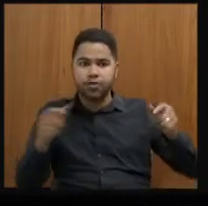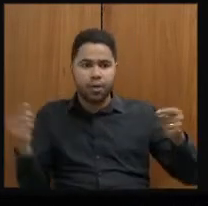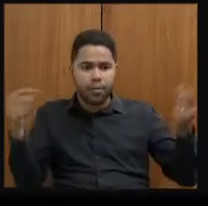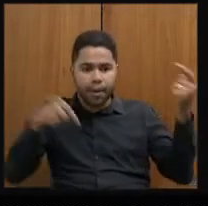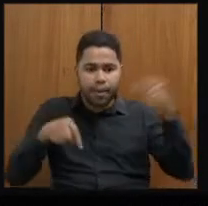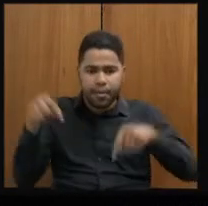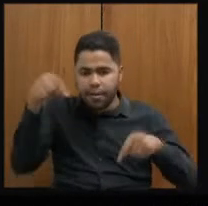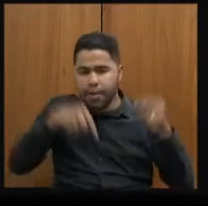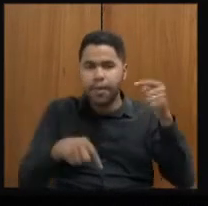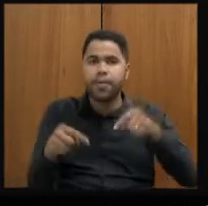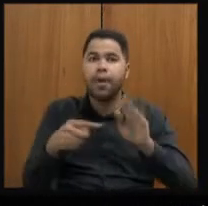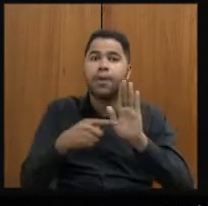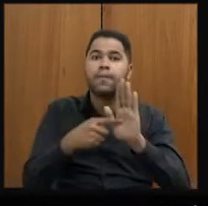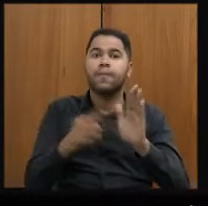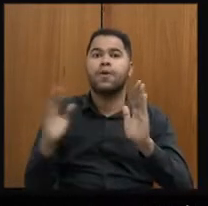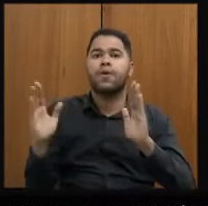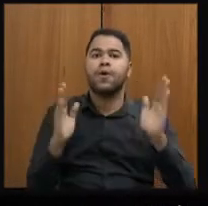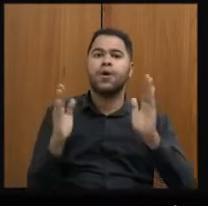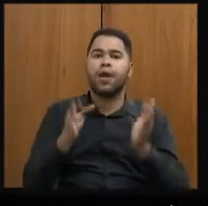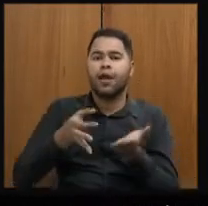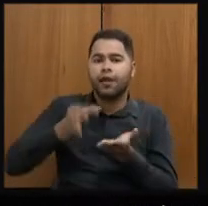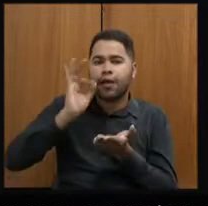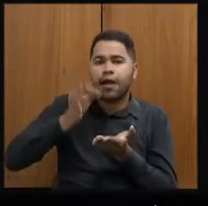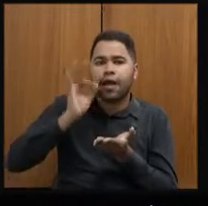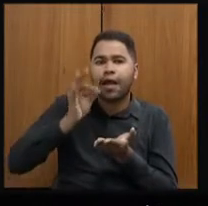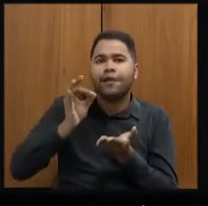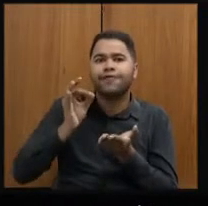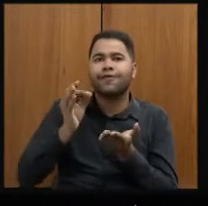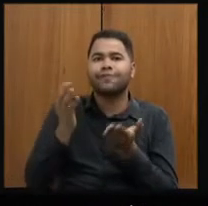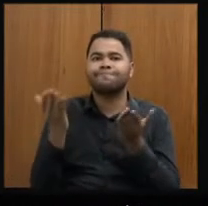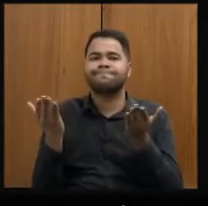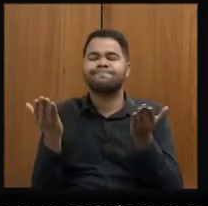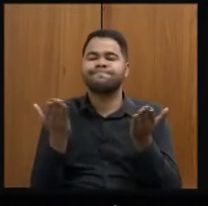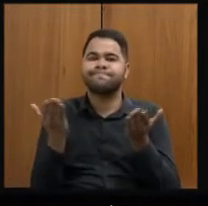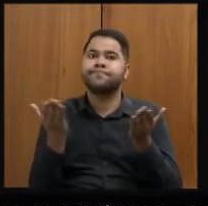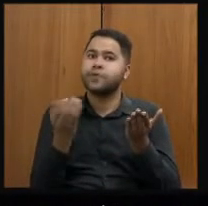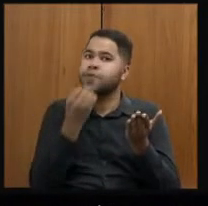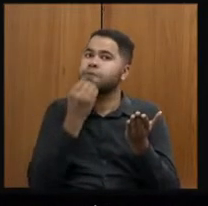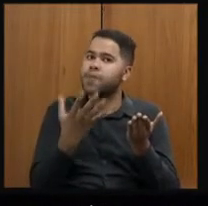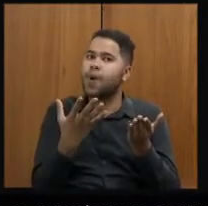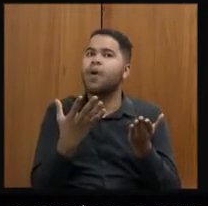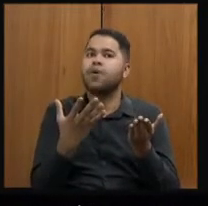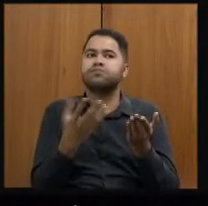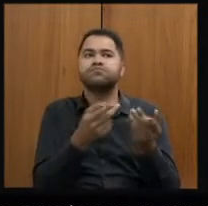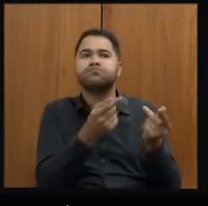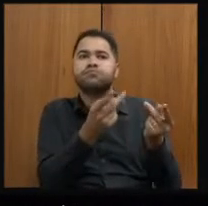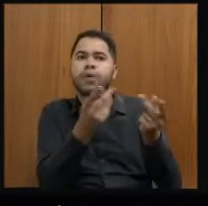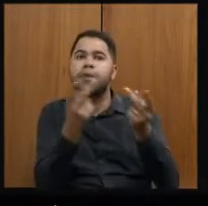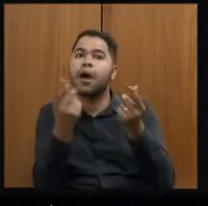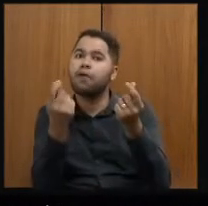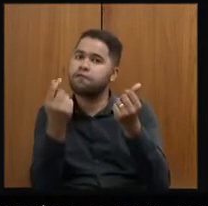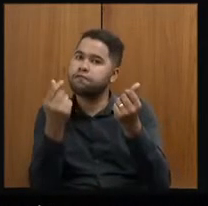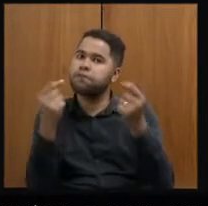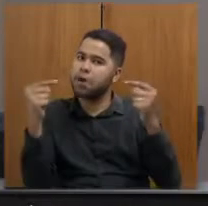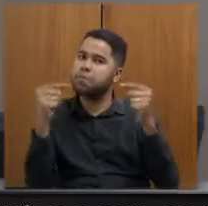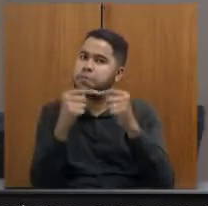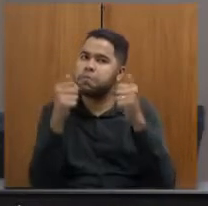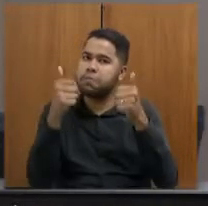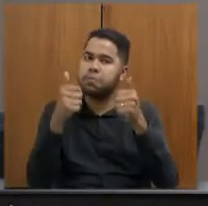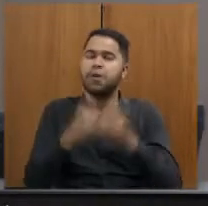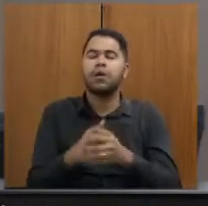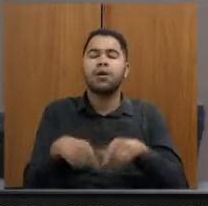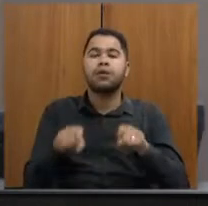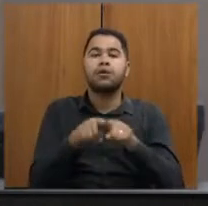mostra Principalmente nesse momento que a cafeicultura tá vivendo não é um momento bom com bons preços temos os cafés